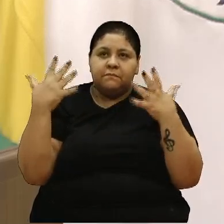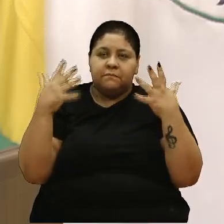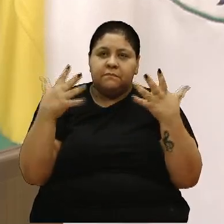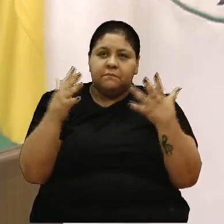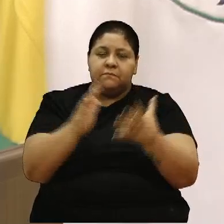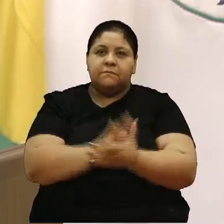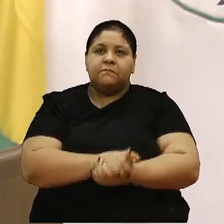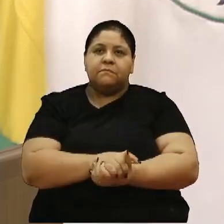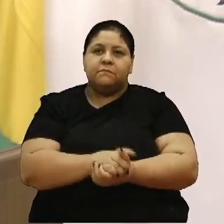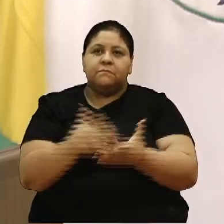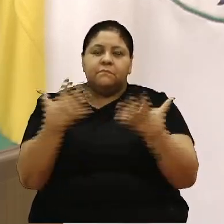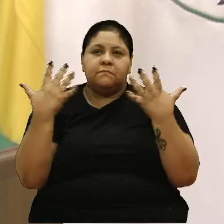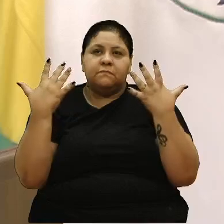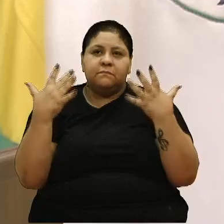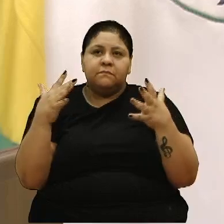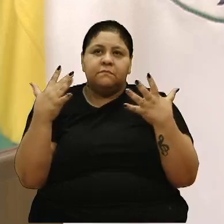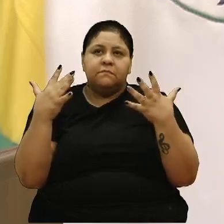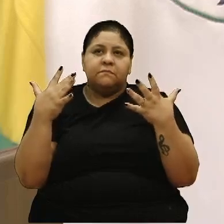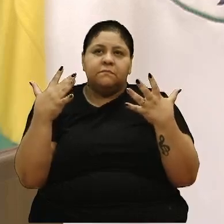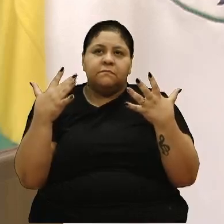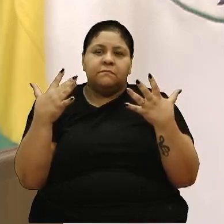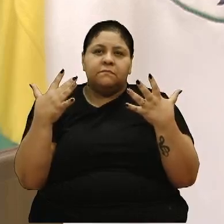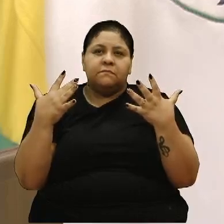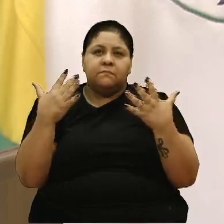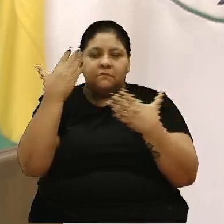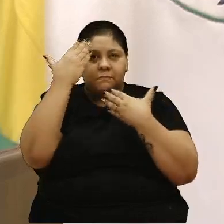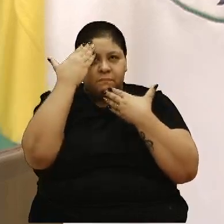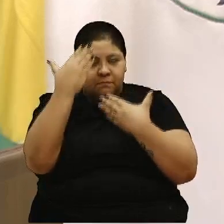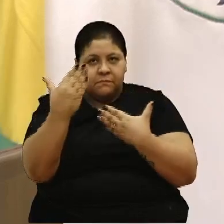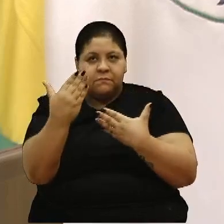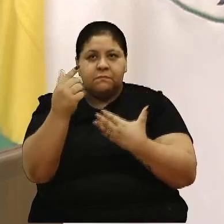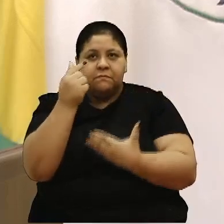Daniel. Parabéns, Wagner Petrini. Né? Obrigado,